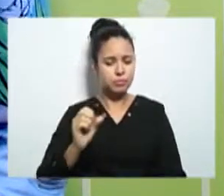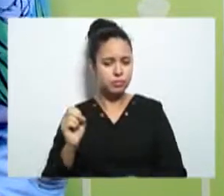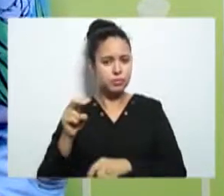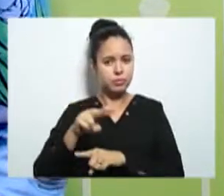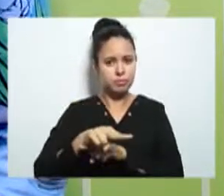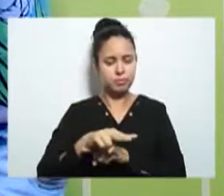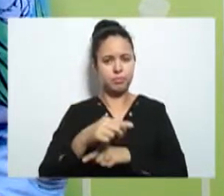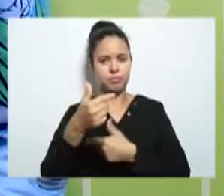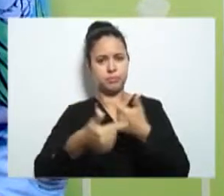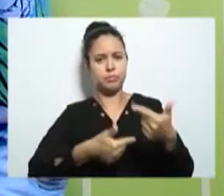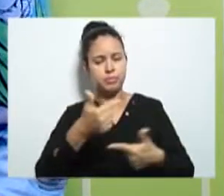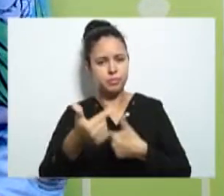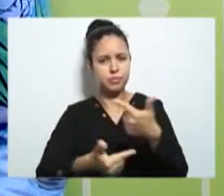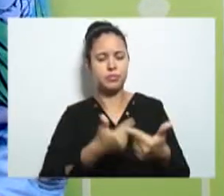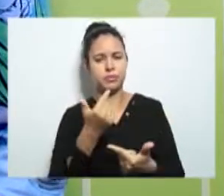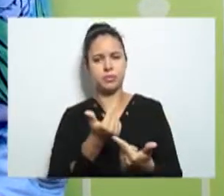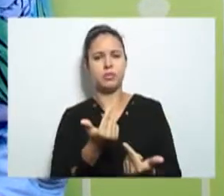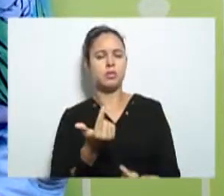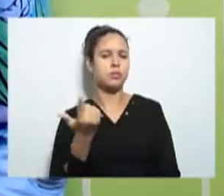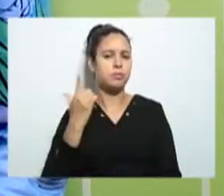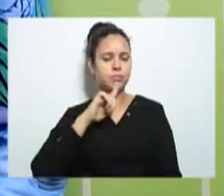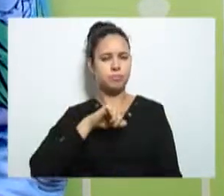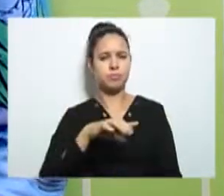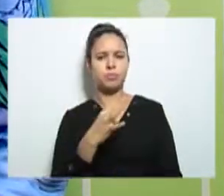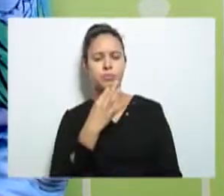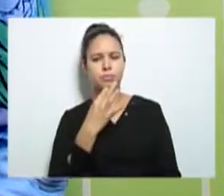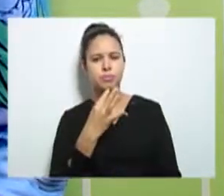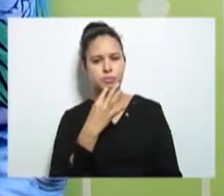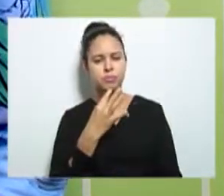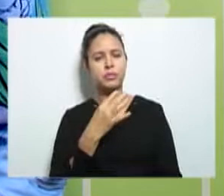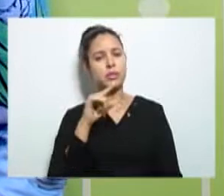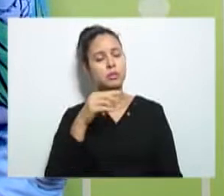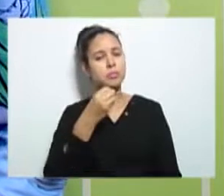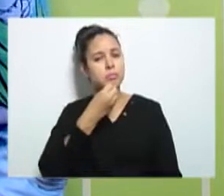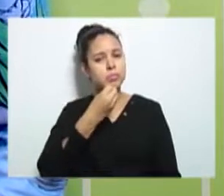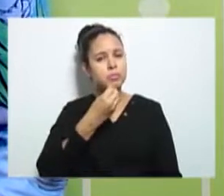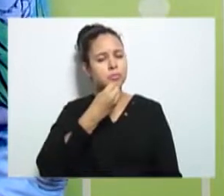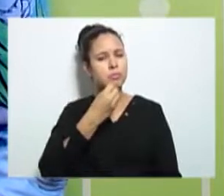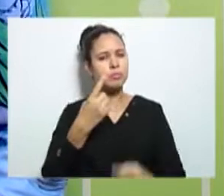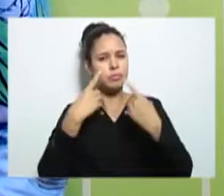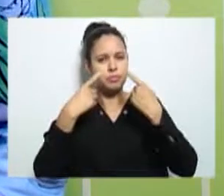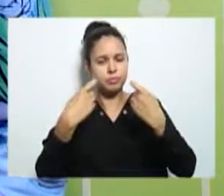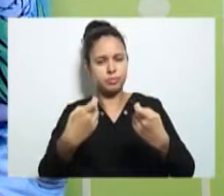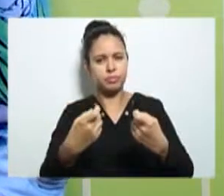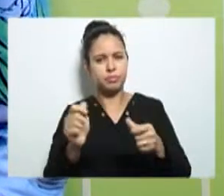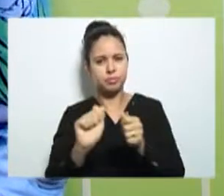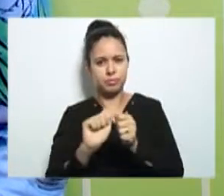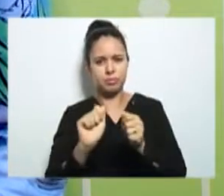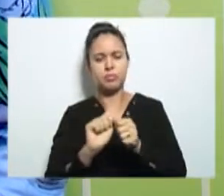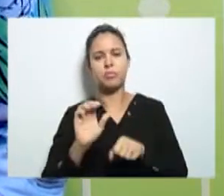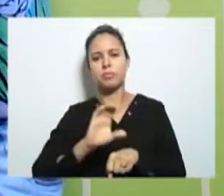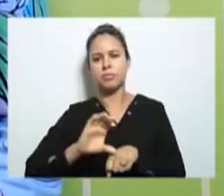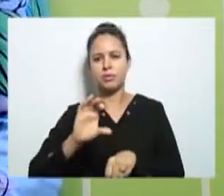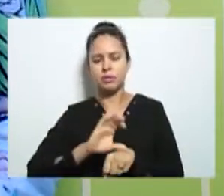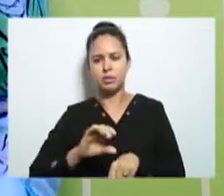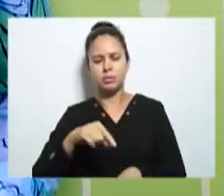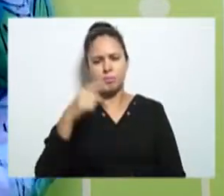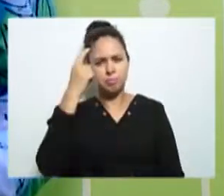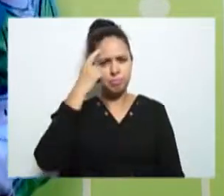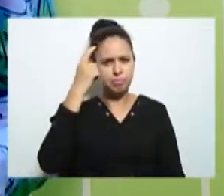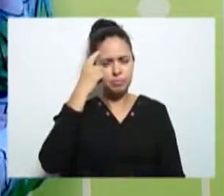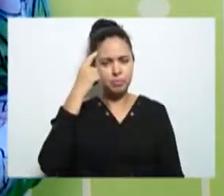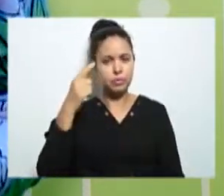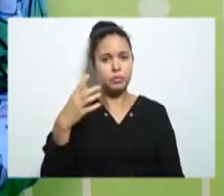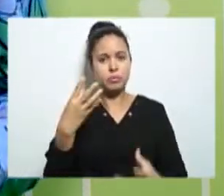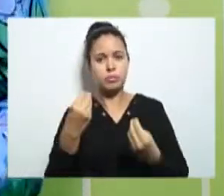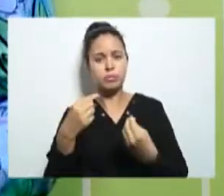mais conhecimento. É uma oportunidade muito interessante que vocês estão tendo de fazer esse curso. Mas eu imagino que muitos de